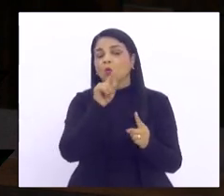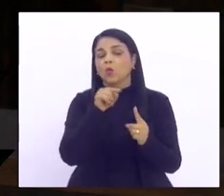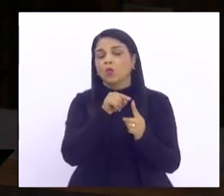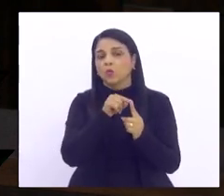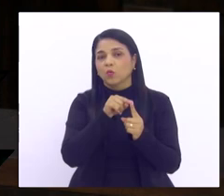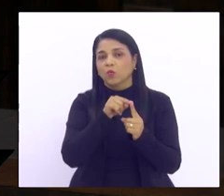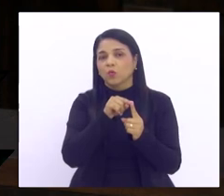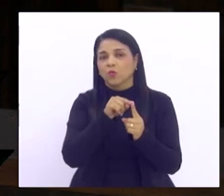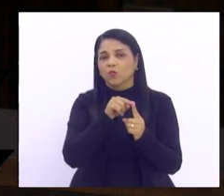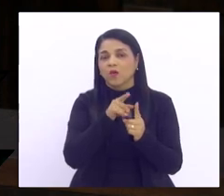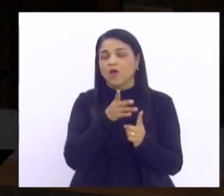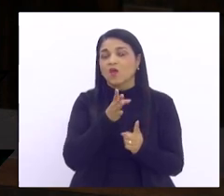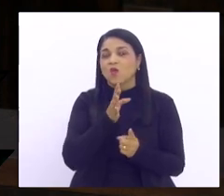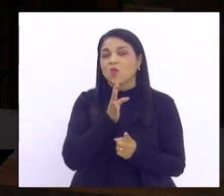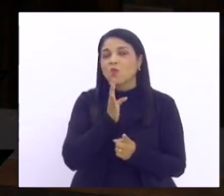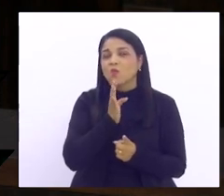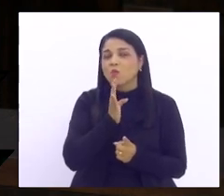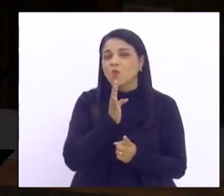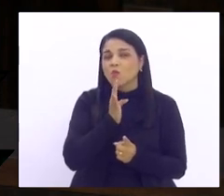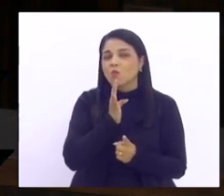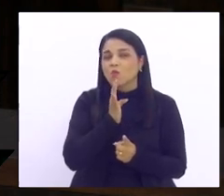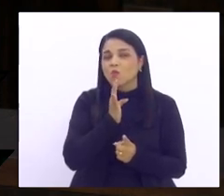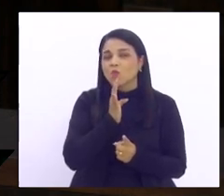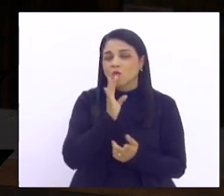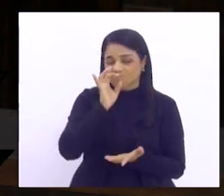o reconhecimento da